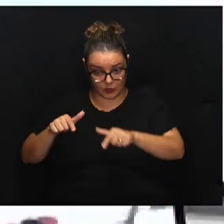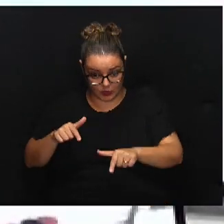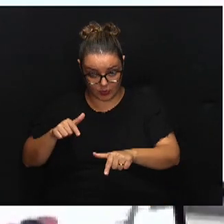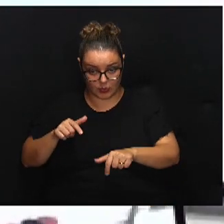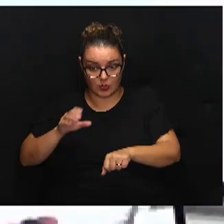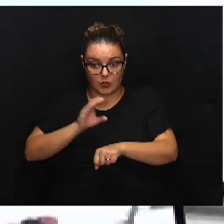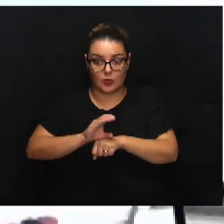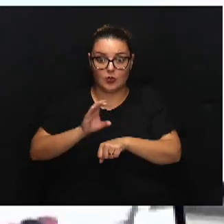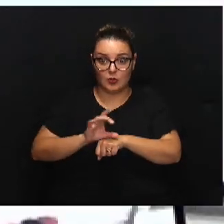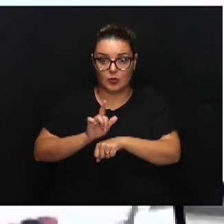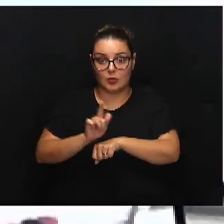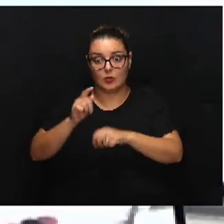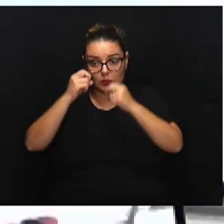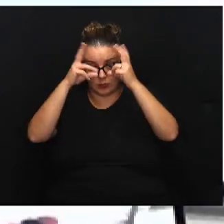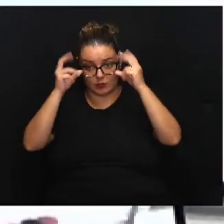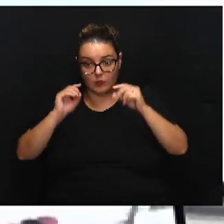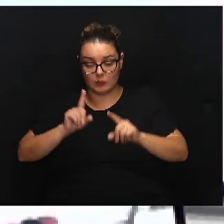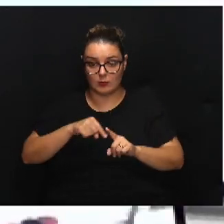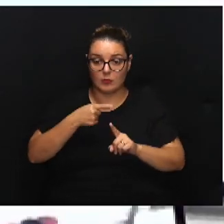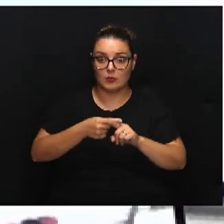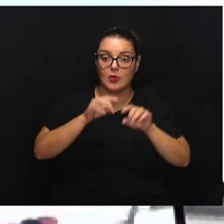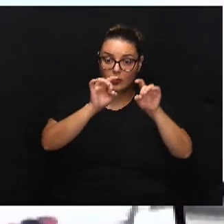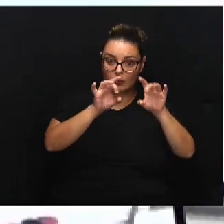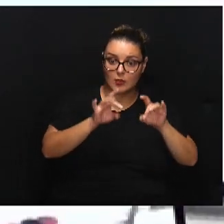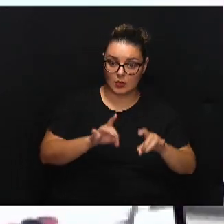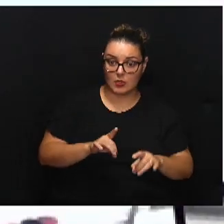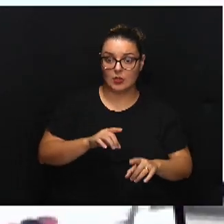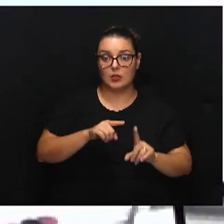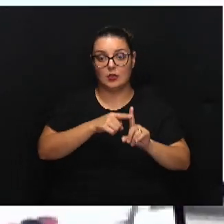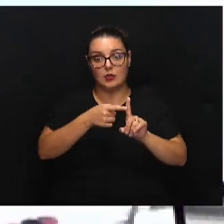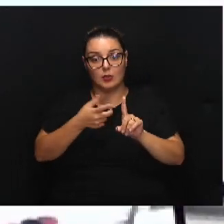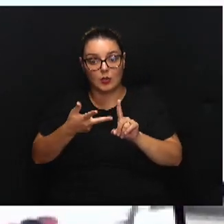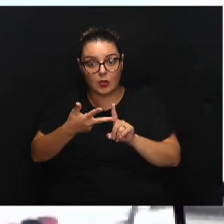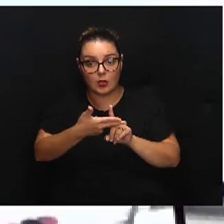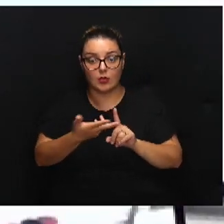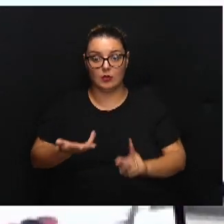de graduação de enfermagem, mais uma especialização em obstetrícia. Então,